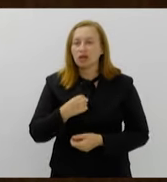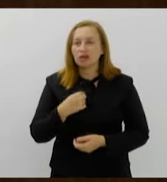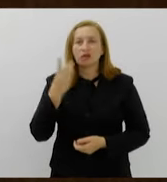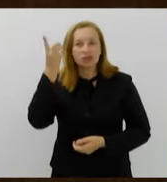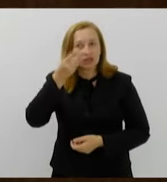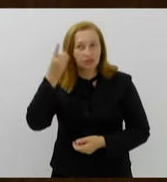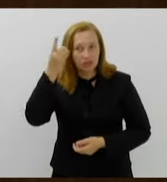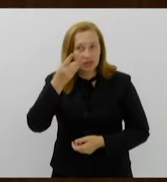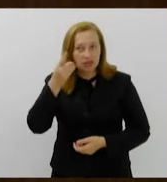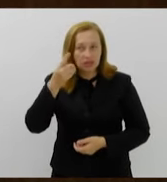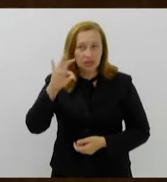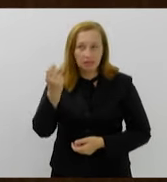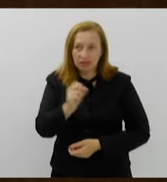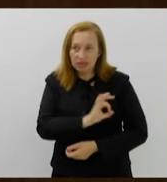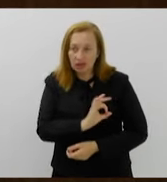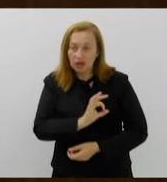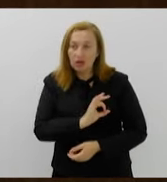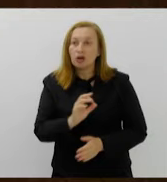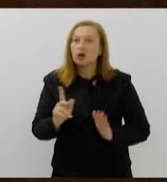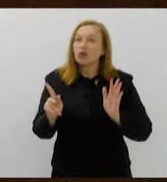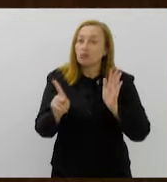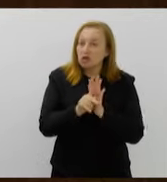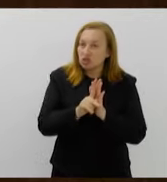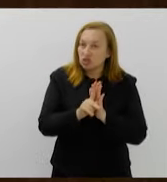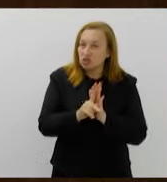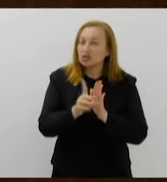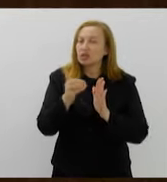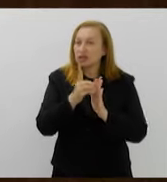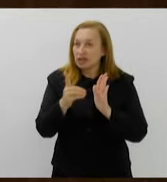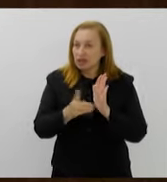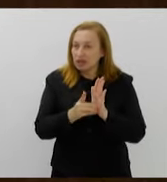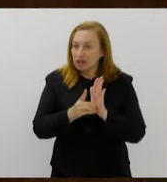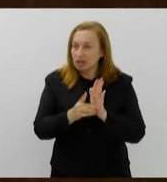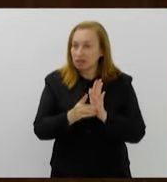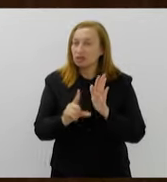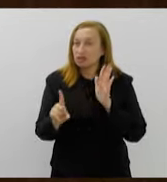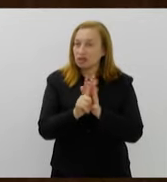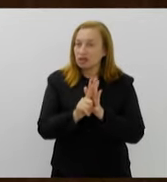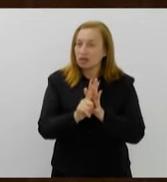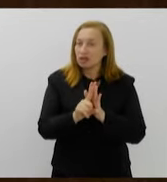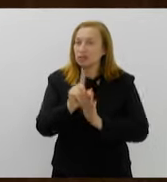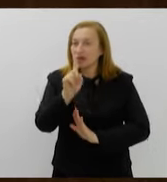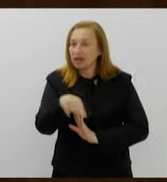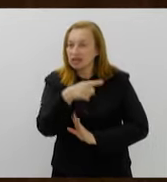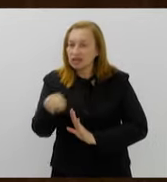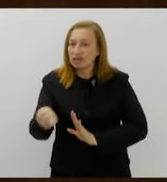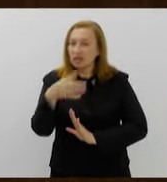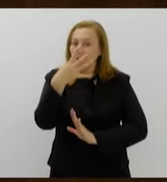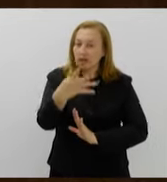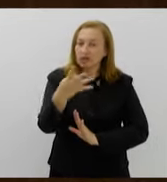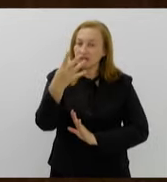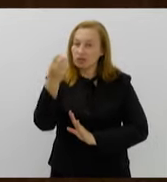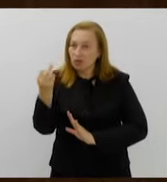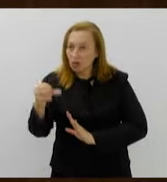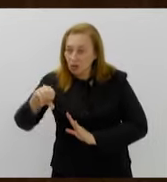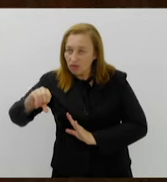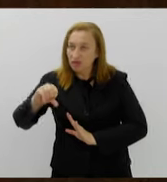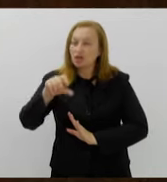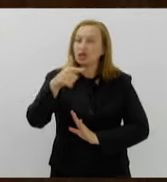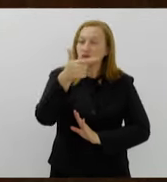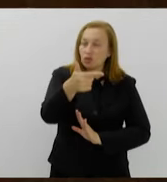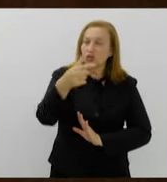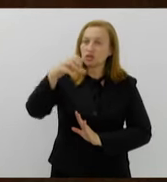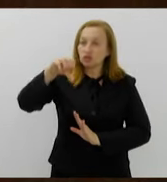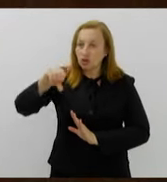um projeto decreto para assustar os decretos 49 291 e o